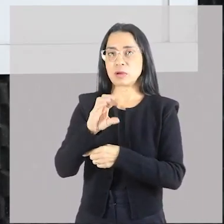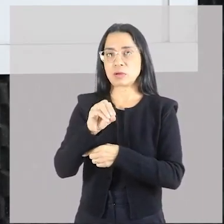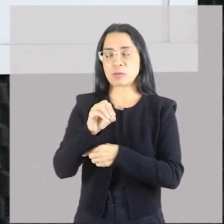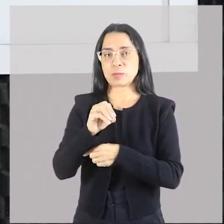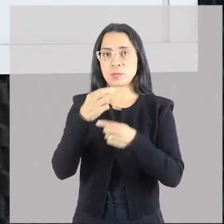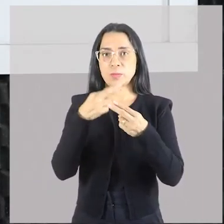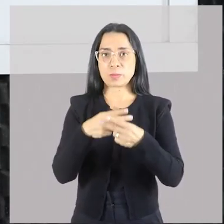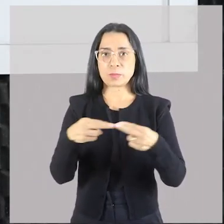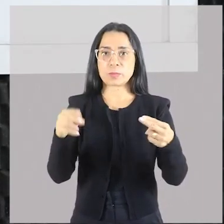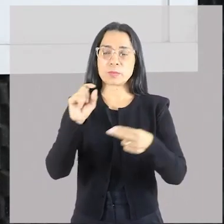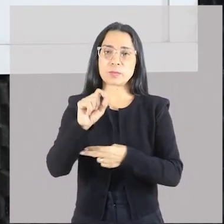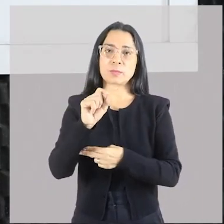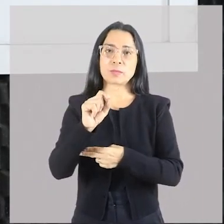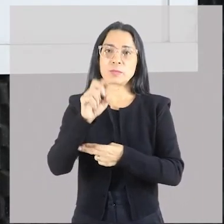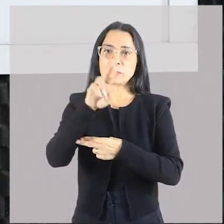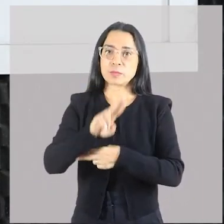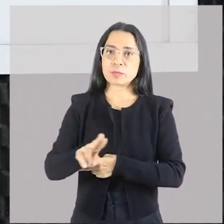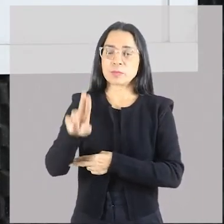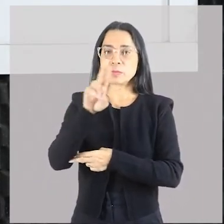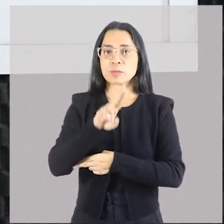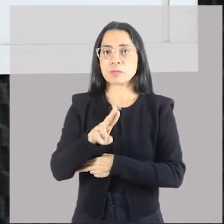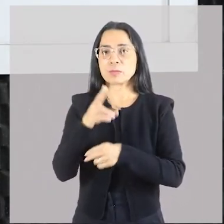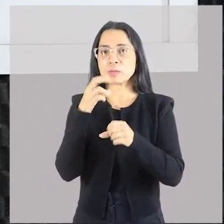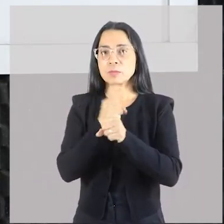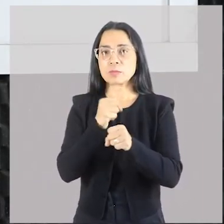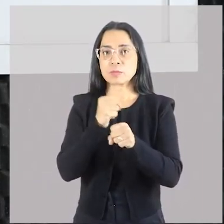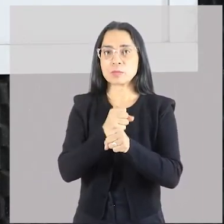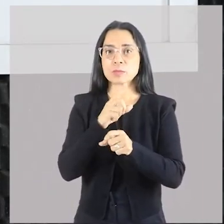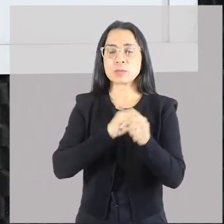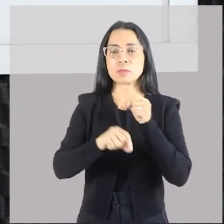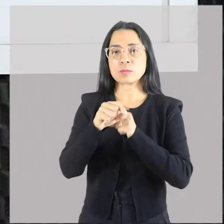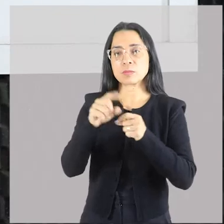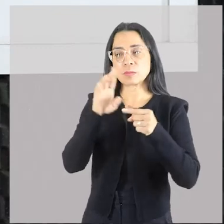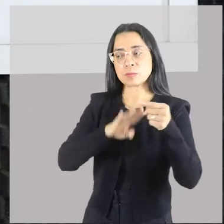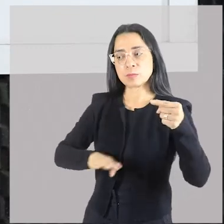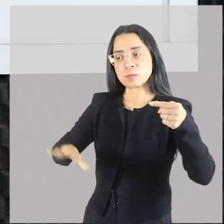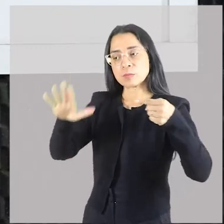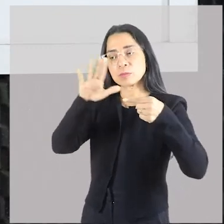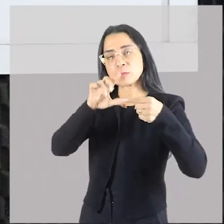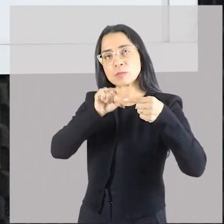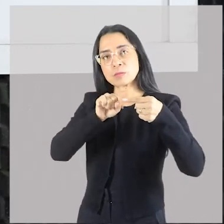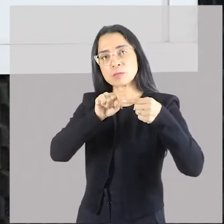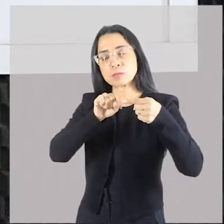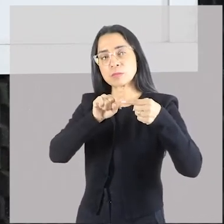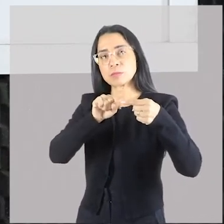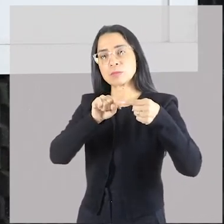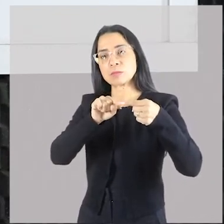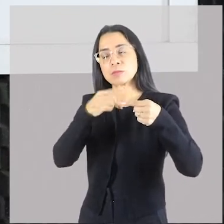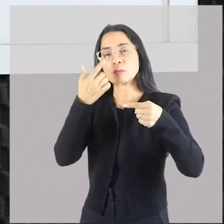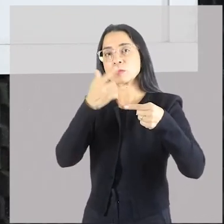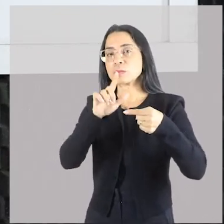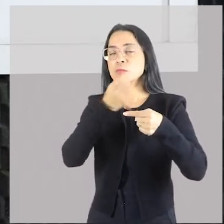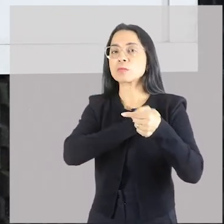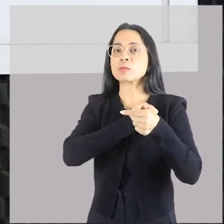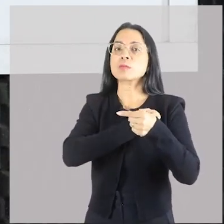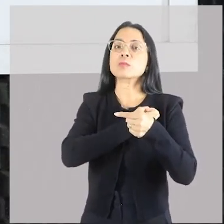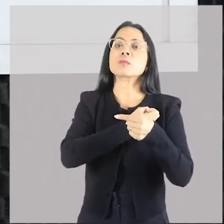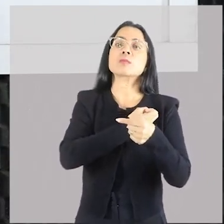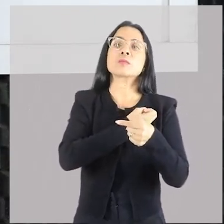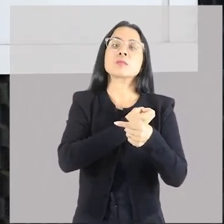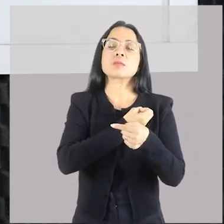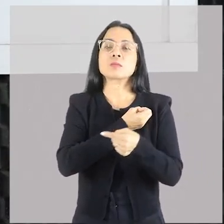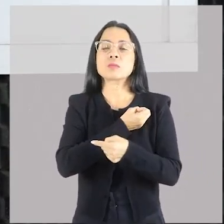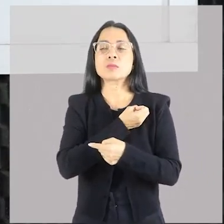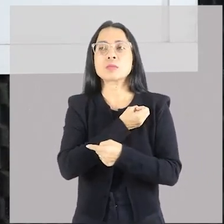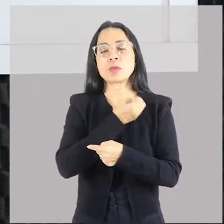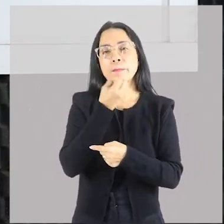um elemento que eu vou usar para calcular a área do círculo. Turma, e um outro númerozinho bastante